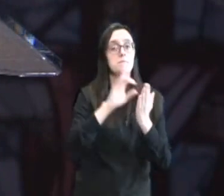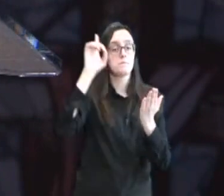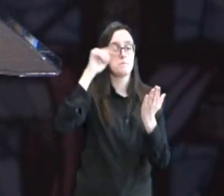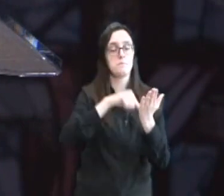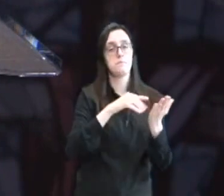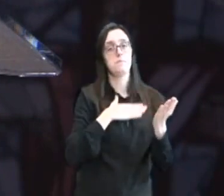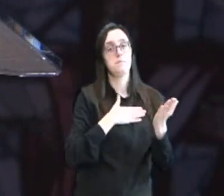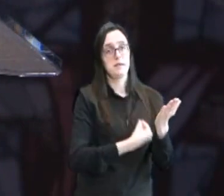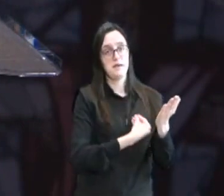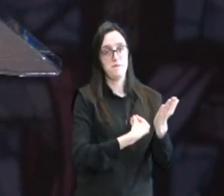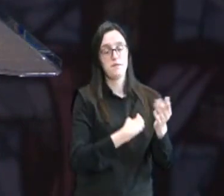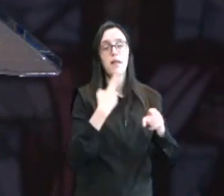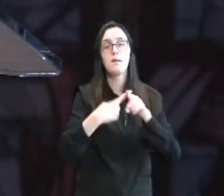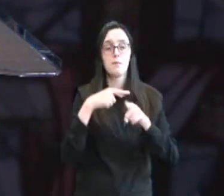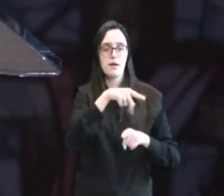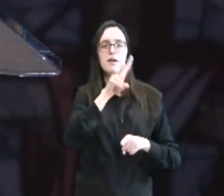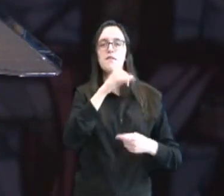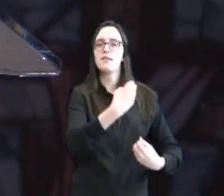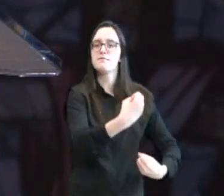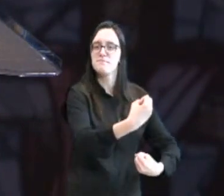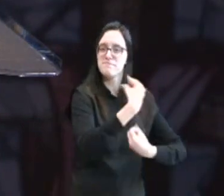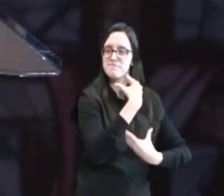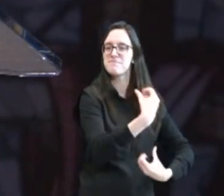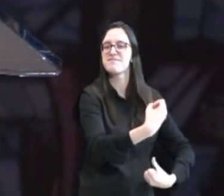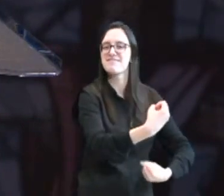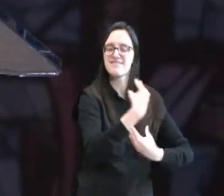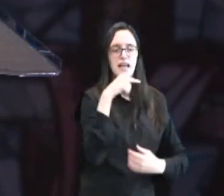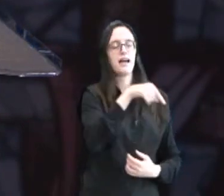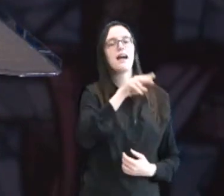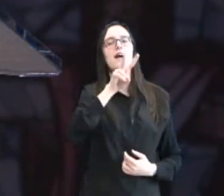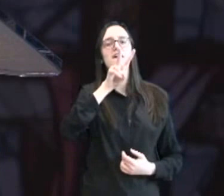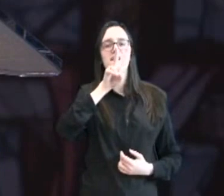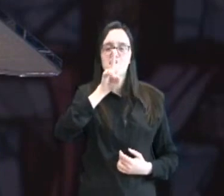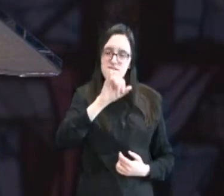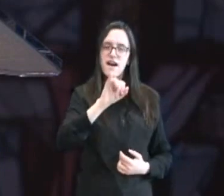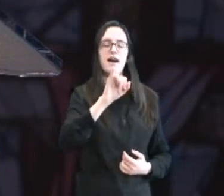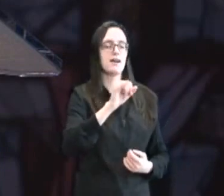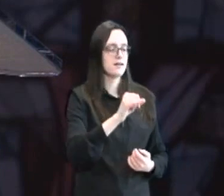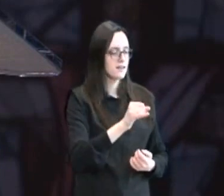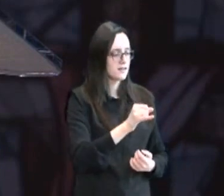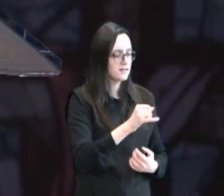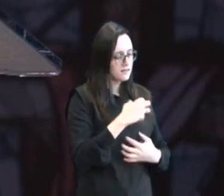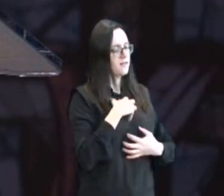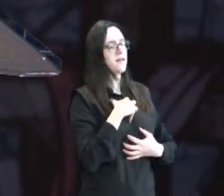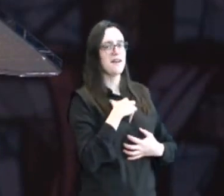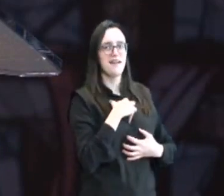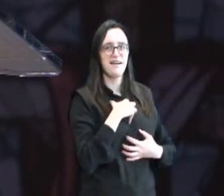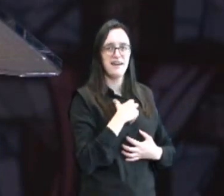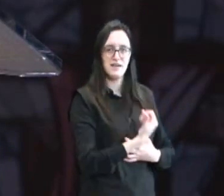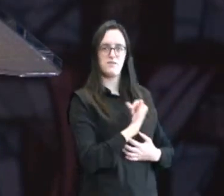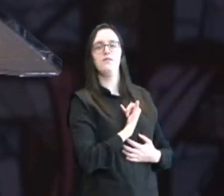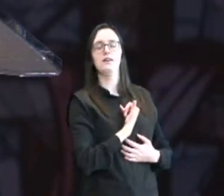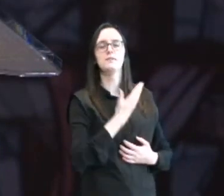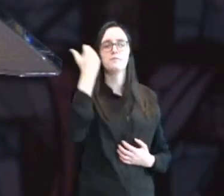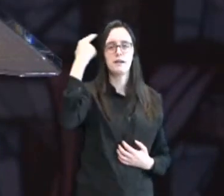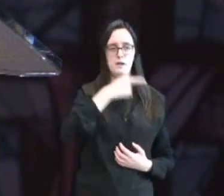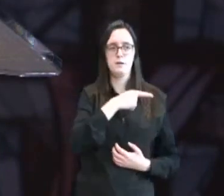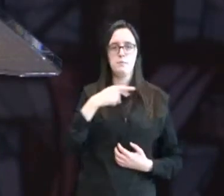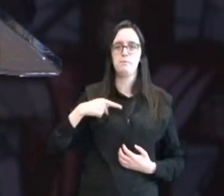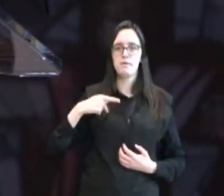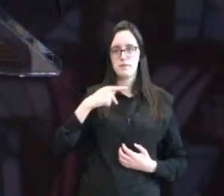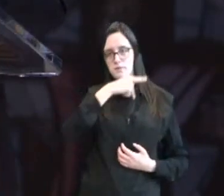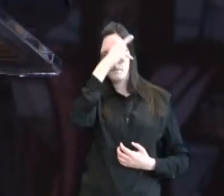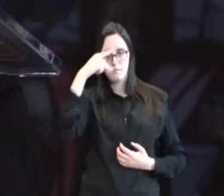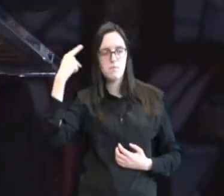vida. Porque ela vai me ensinar, ela vai me falar. Ainda eu vi uma mensagem do pastor Pascoal